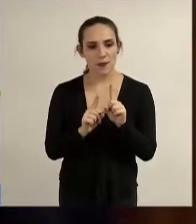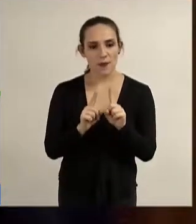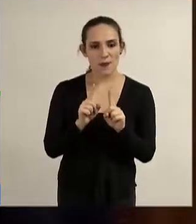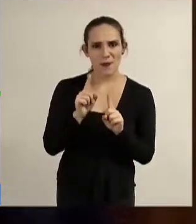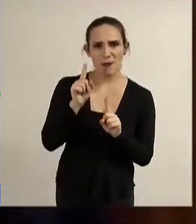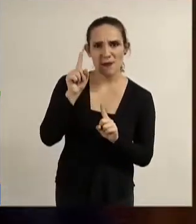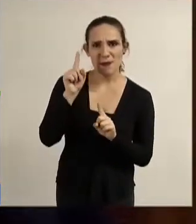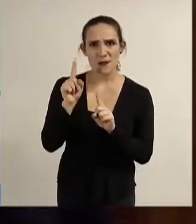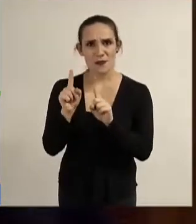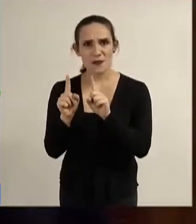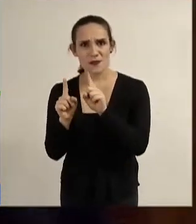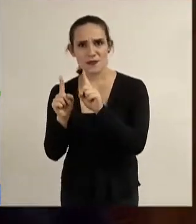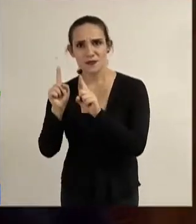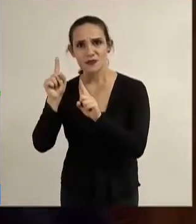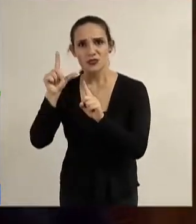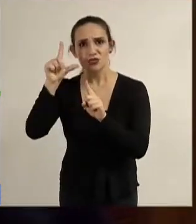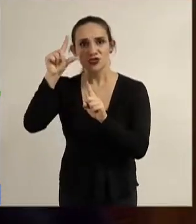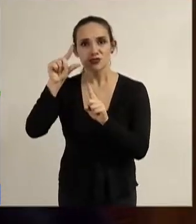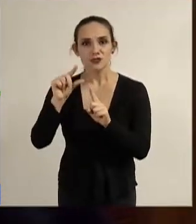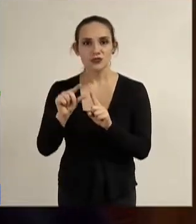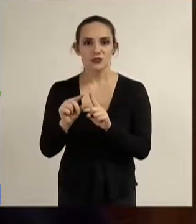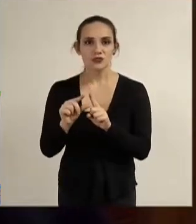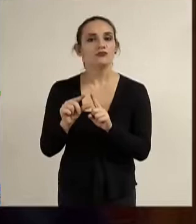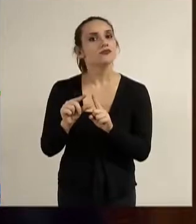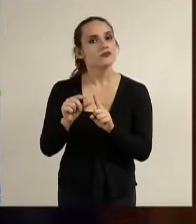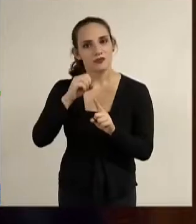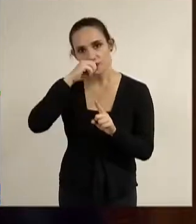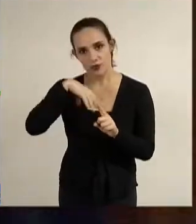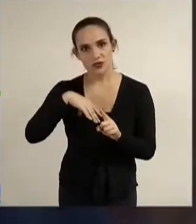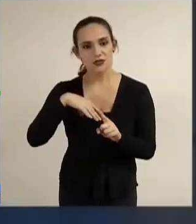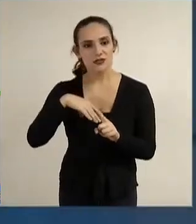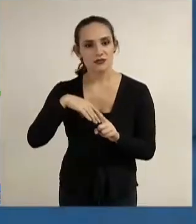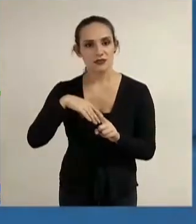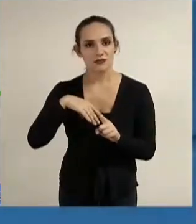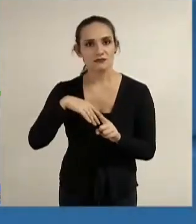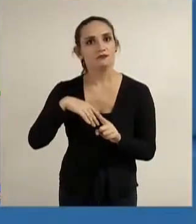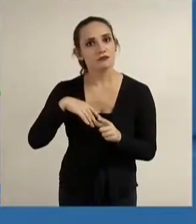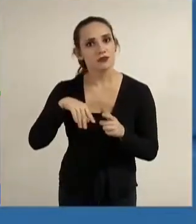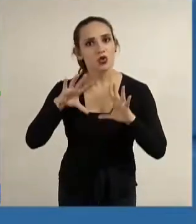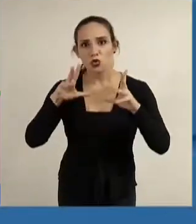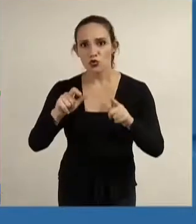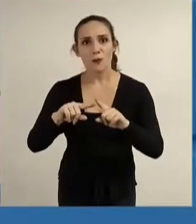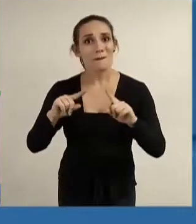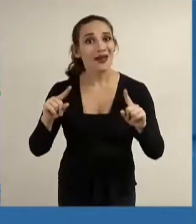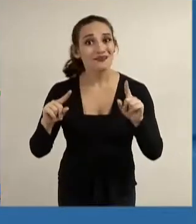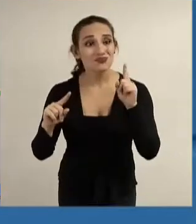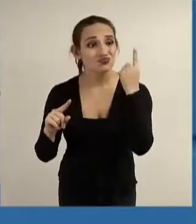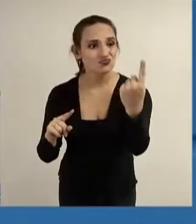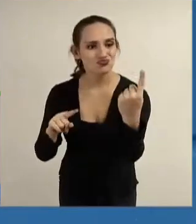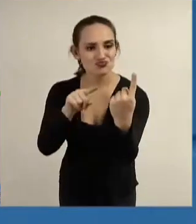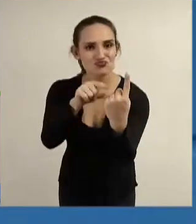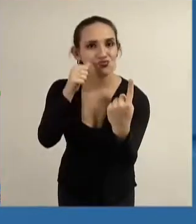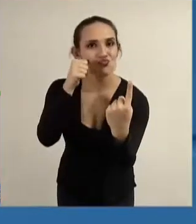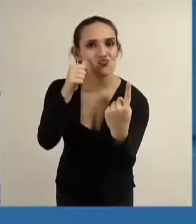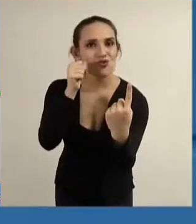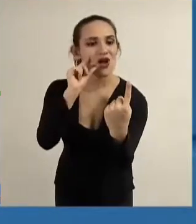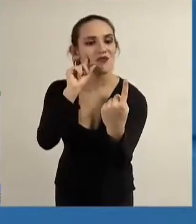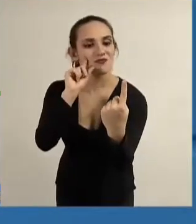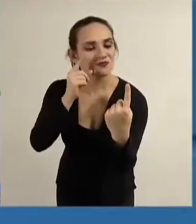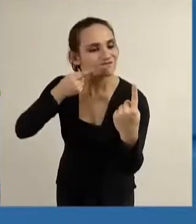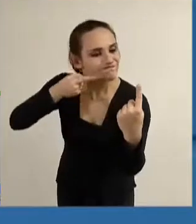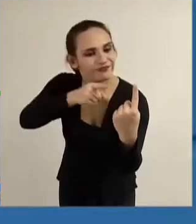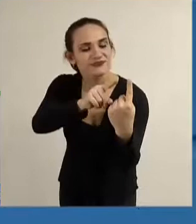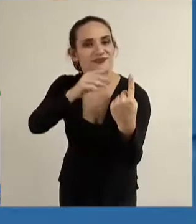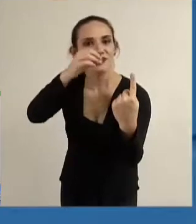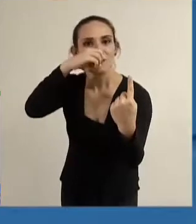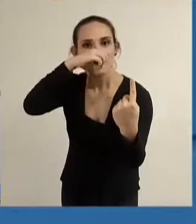com relação a 2017, salvo o da violência contra a mulher. Mas eu também não tenho dúvida